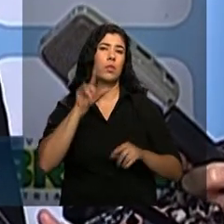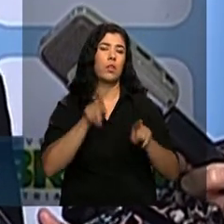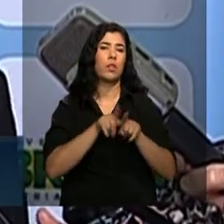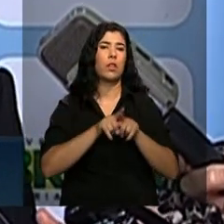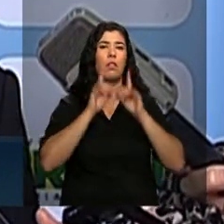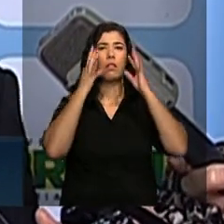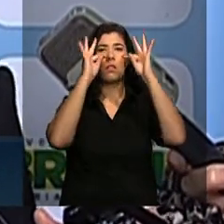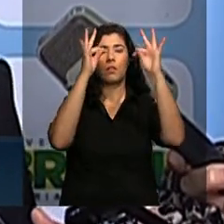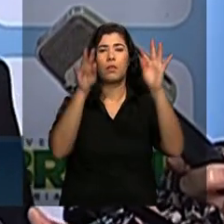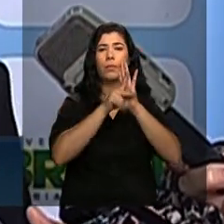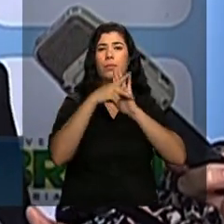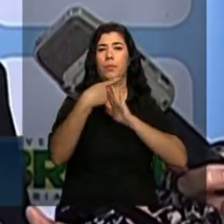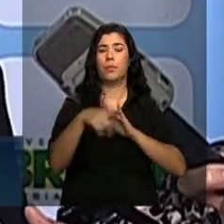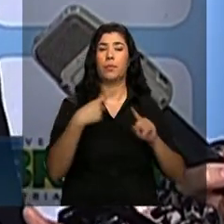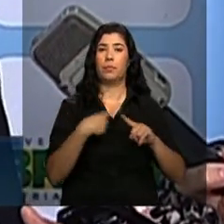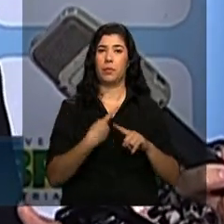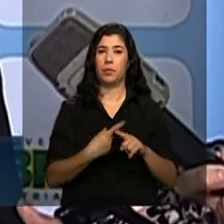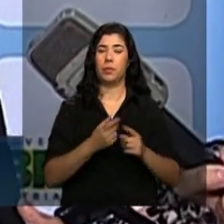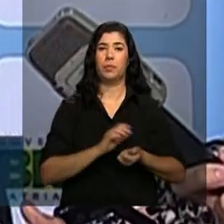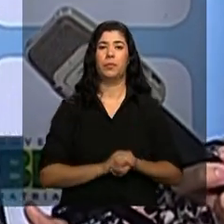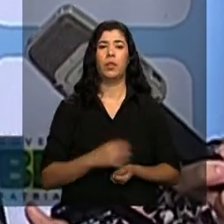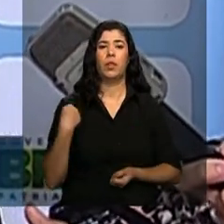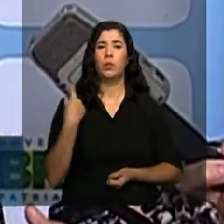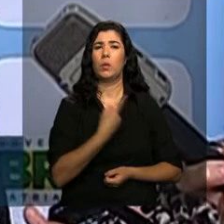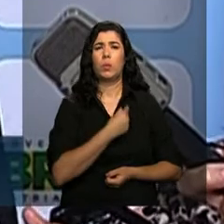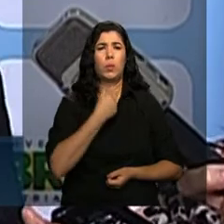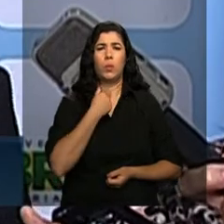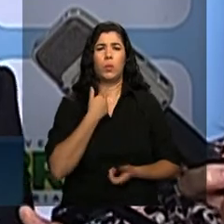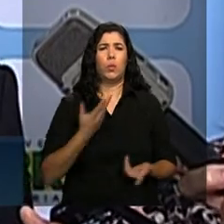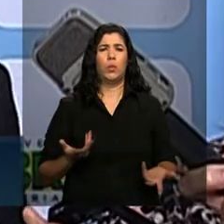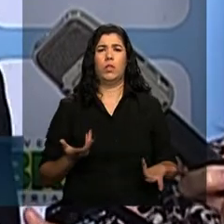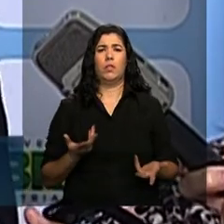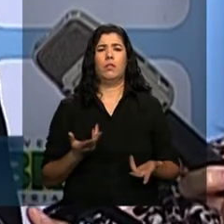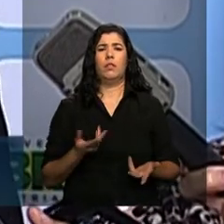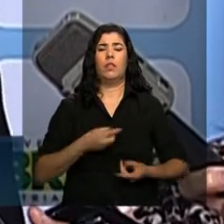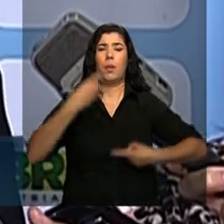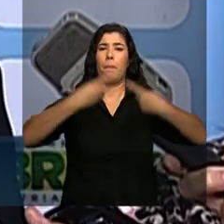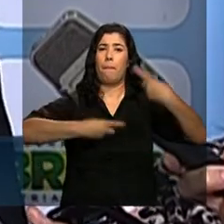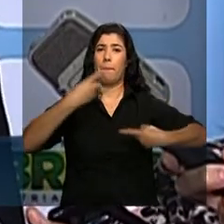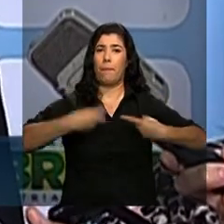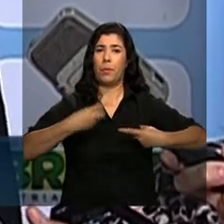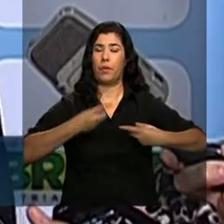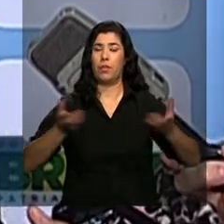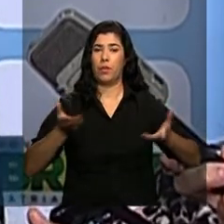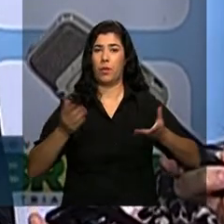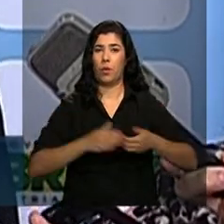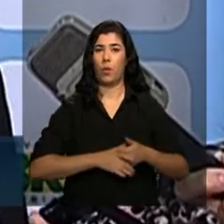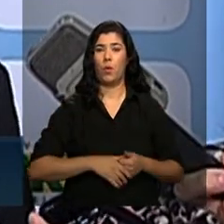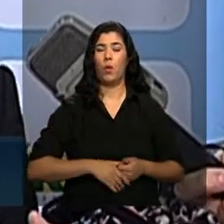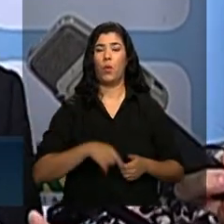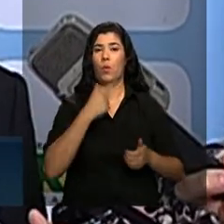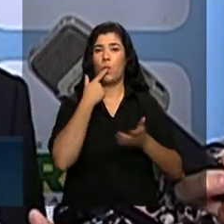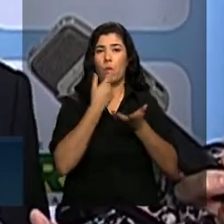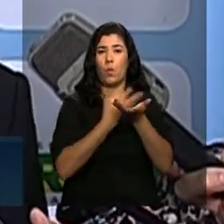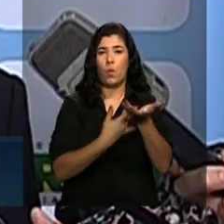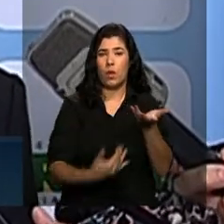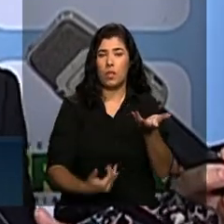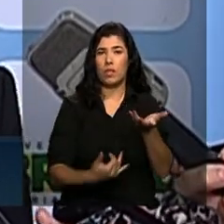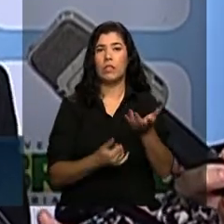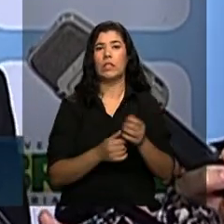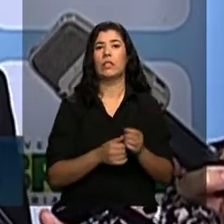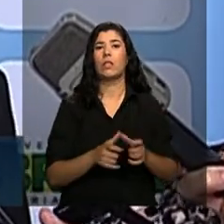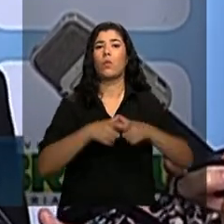desenvolvimento tecnológico, porque nós não podemos, com a política de sangue que a gente tem, pelo volume que ela significa,